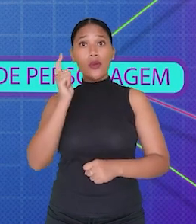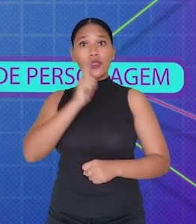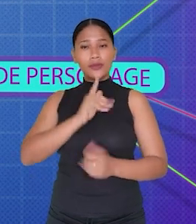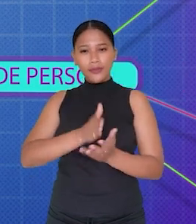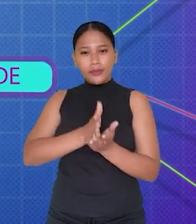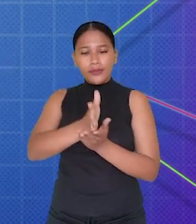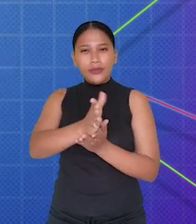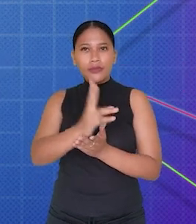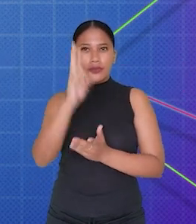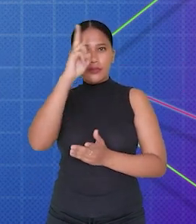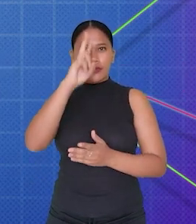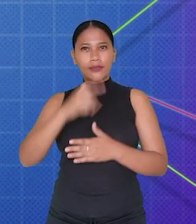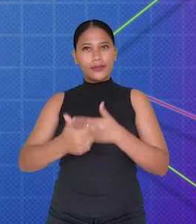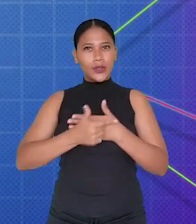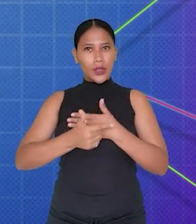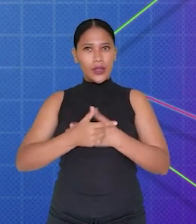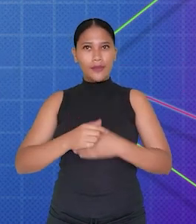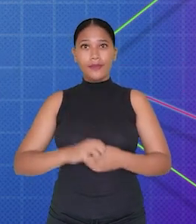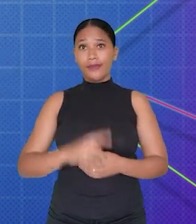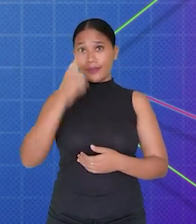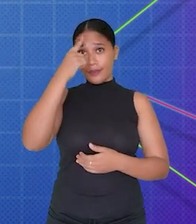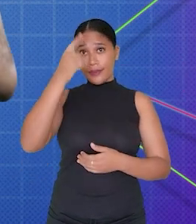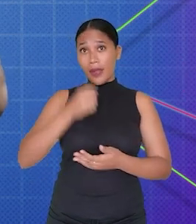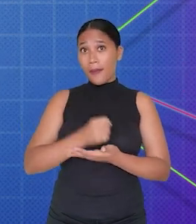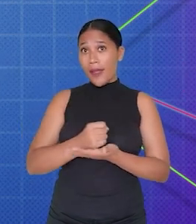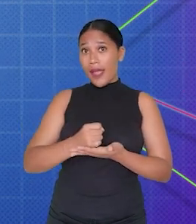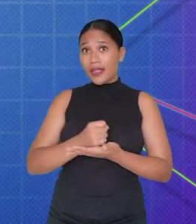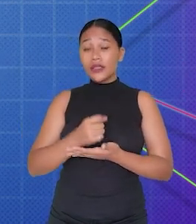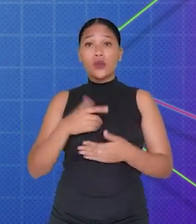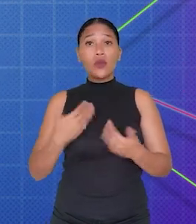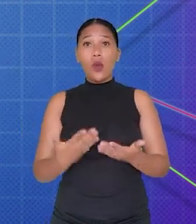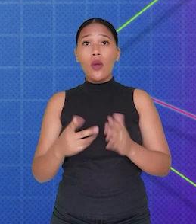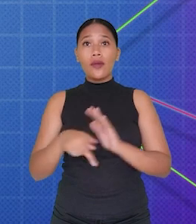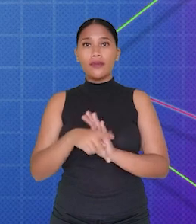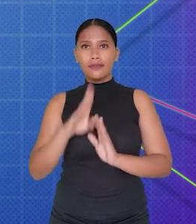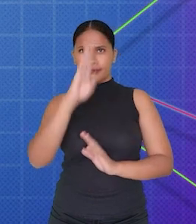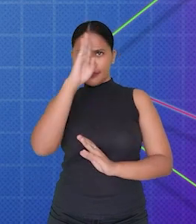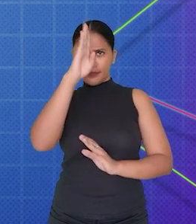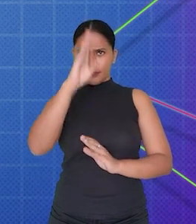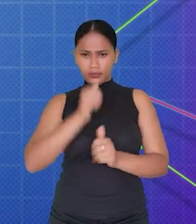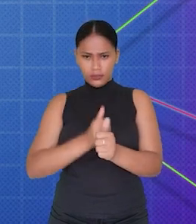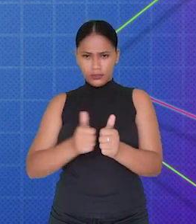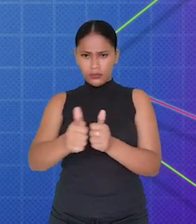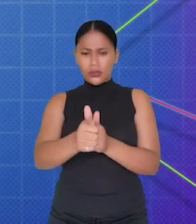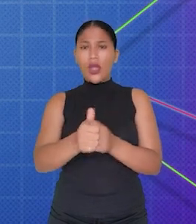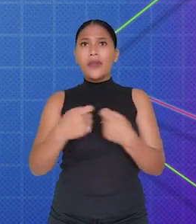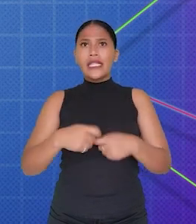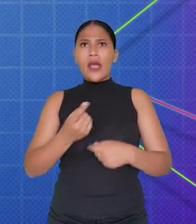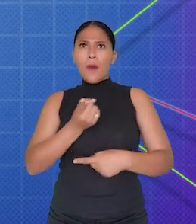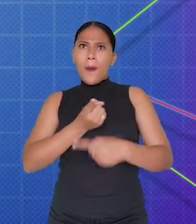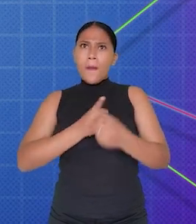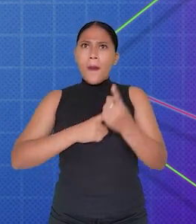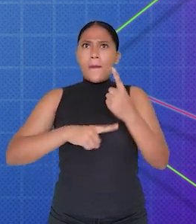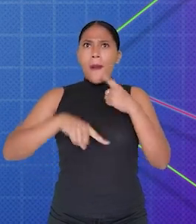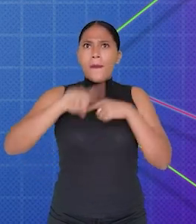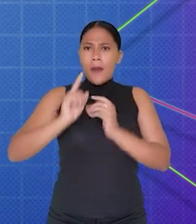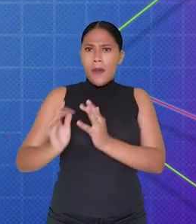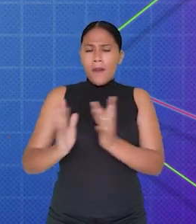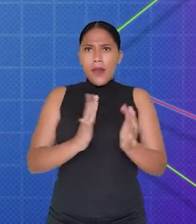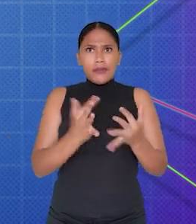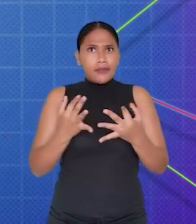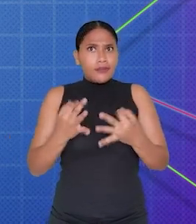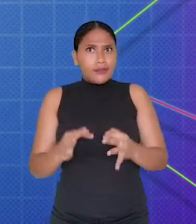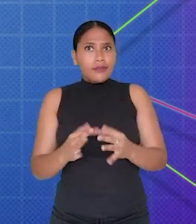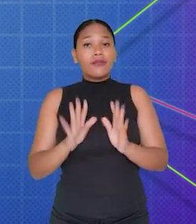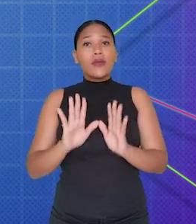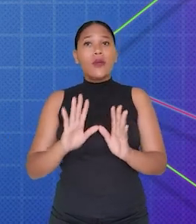de um personagem. A ideia básica é que o personagem principal precisa enfrentar desafios e evoluir durante toda a sua